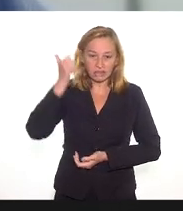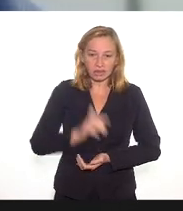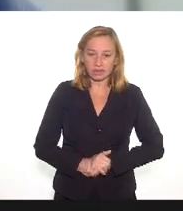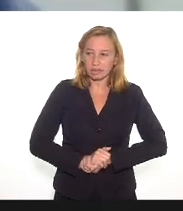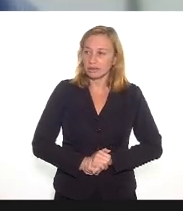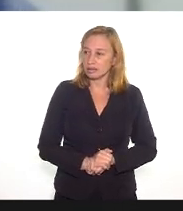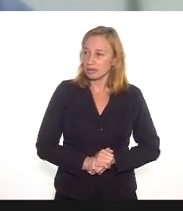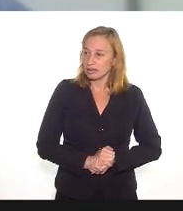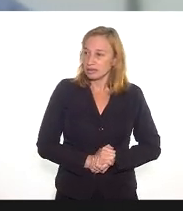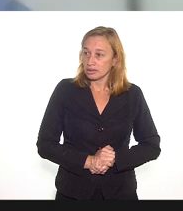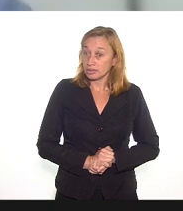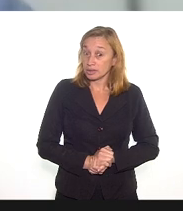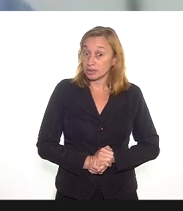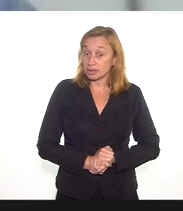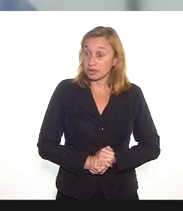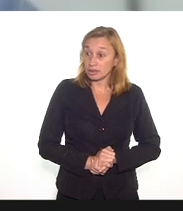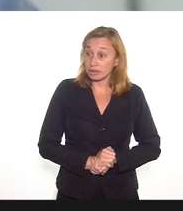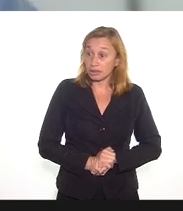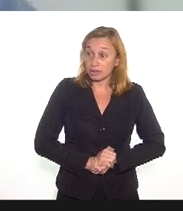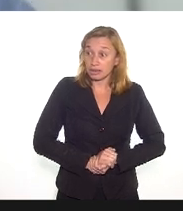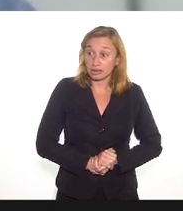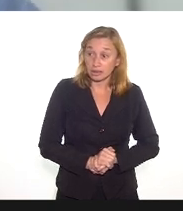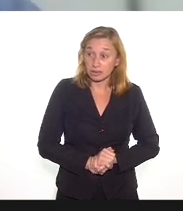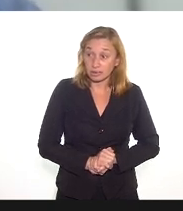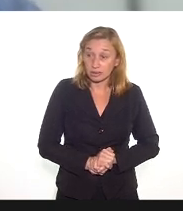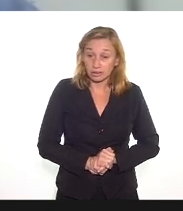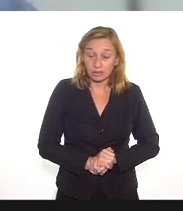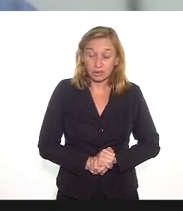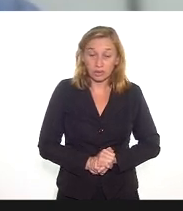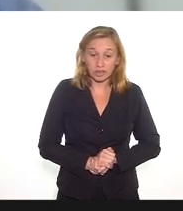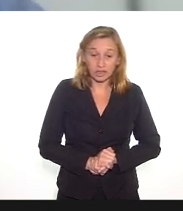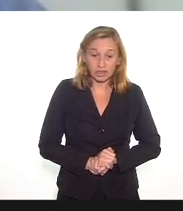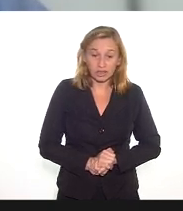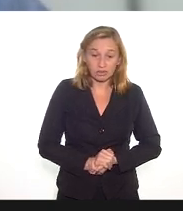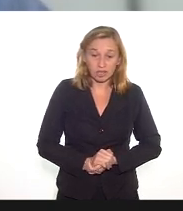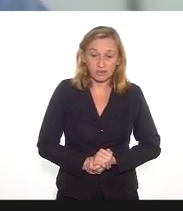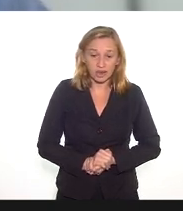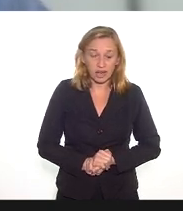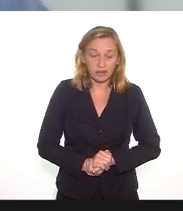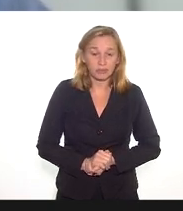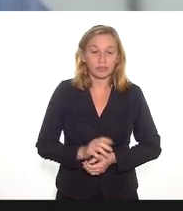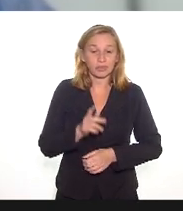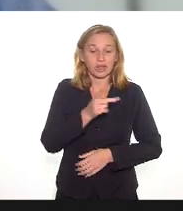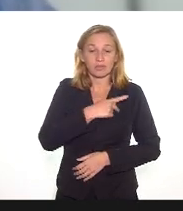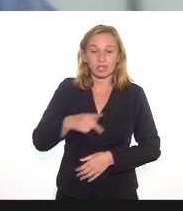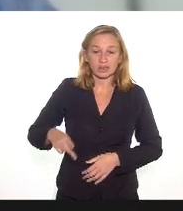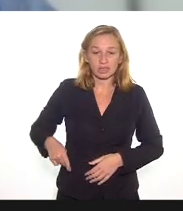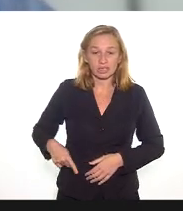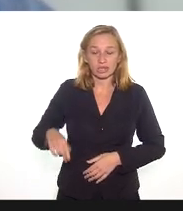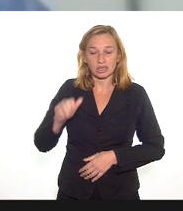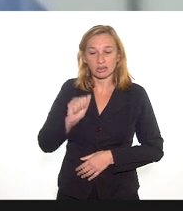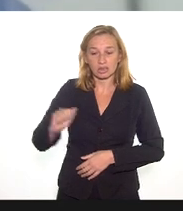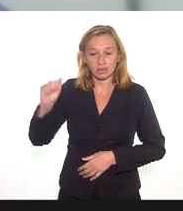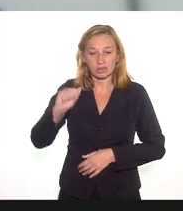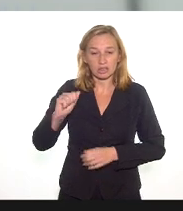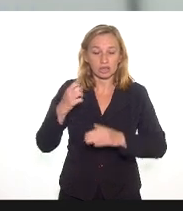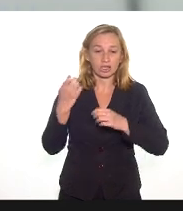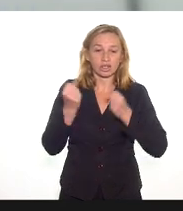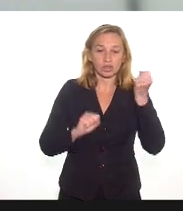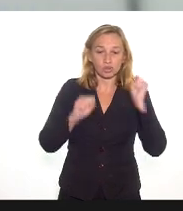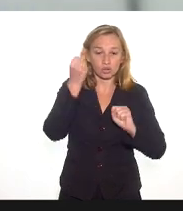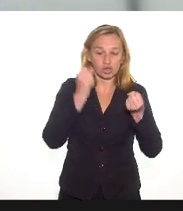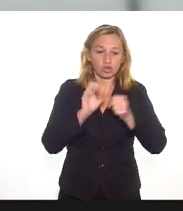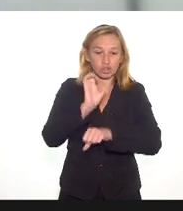senhor. Eu queria perguntar ao doutor Sérgio Duarte, presidente da Associação das Indústrias do Estado do Rio de